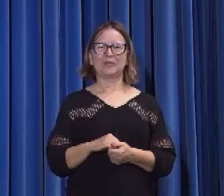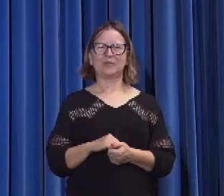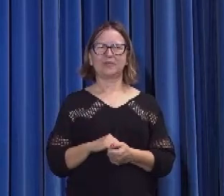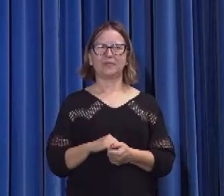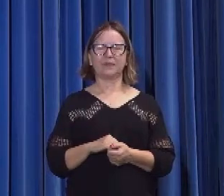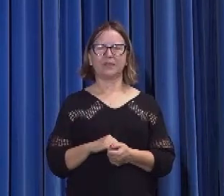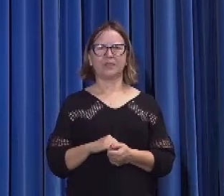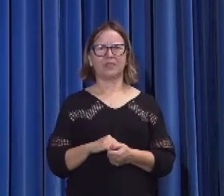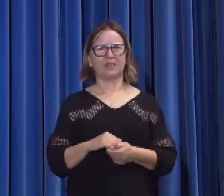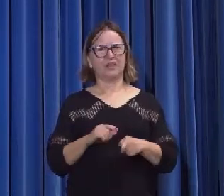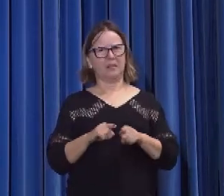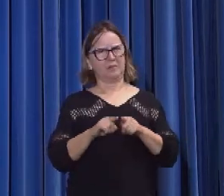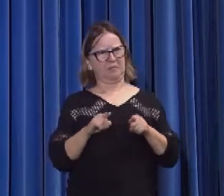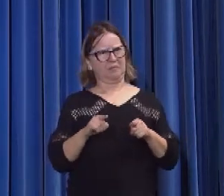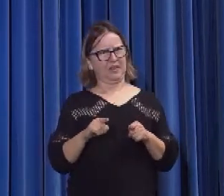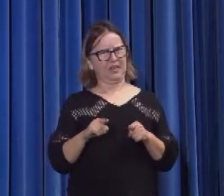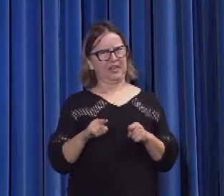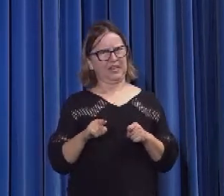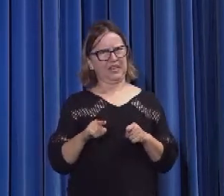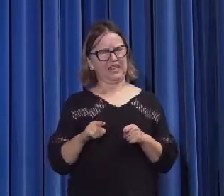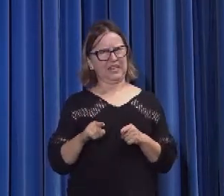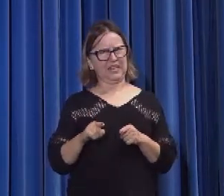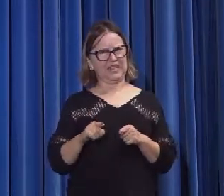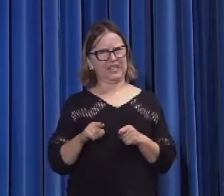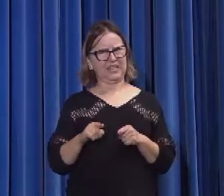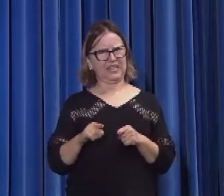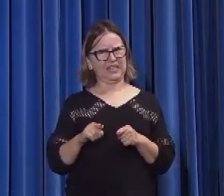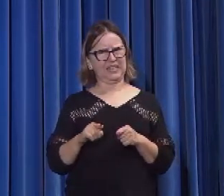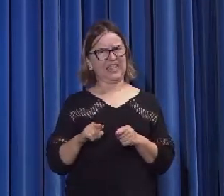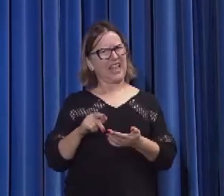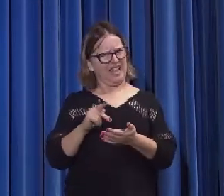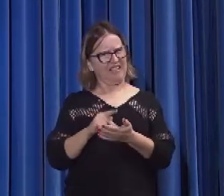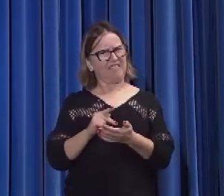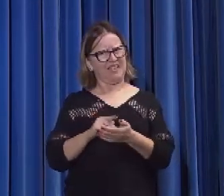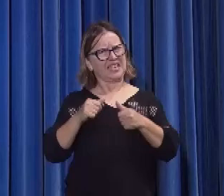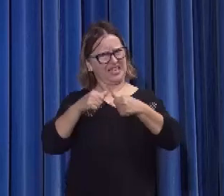Fernando, mas será que é assim mesmo? Será que está escrito desse jeito mesmo?